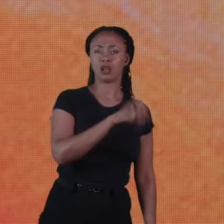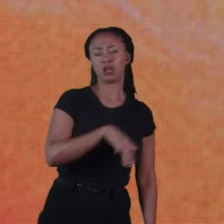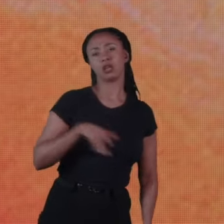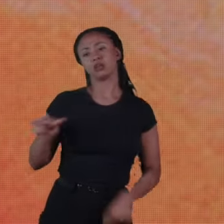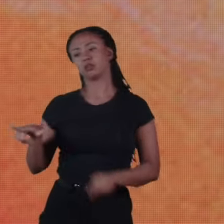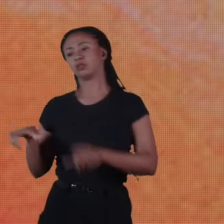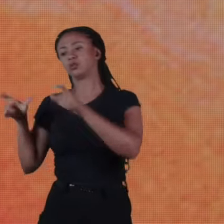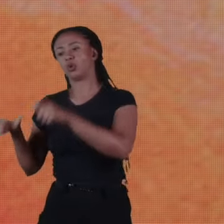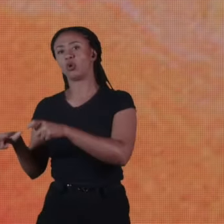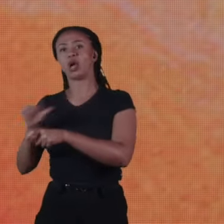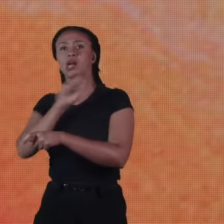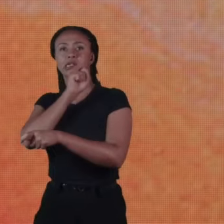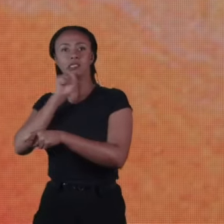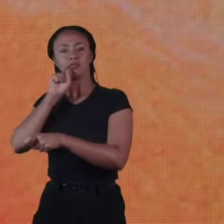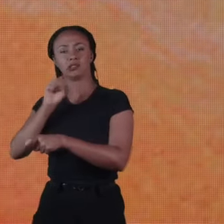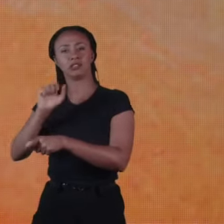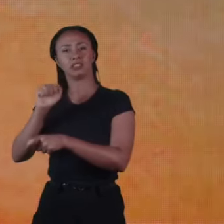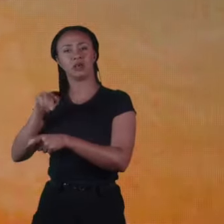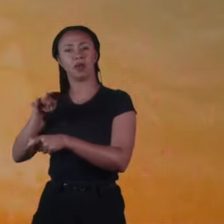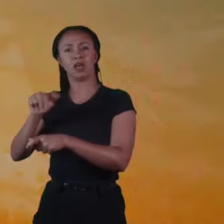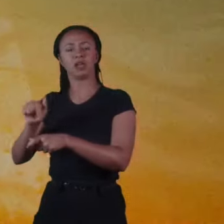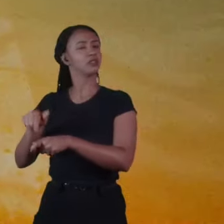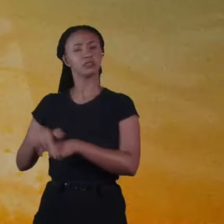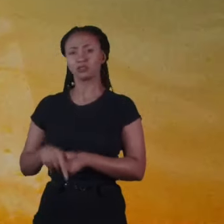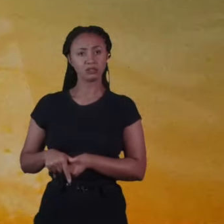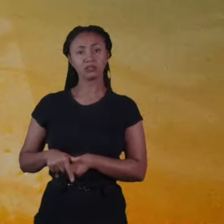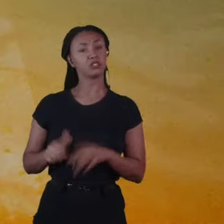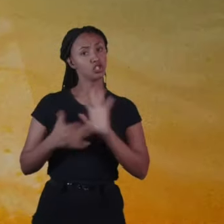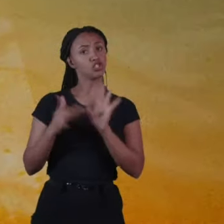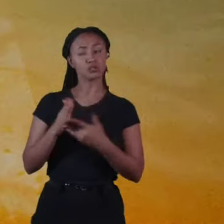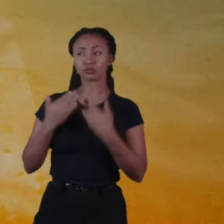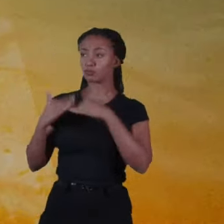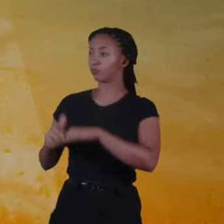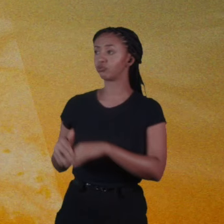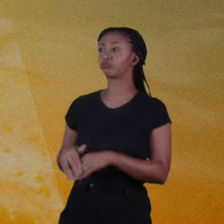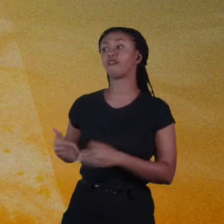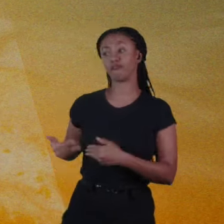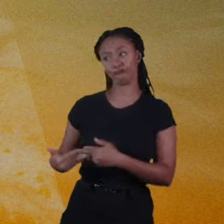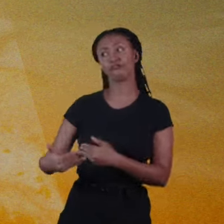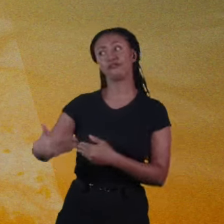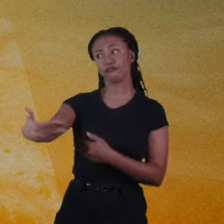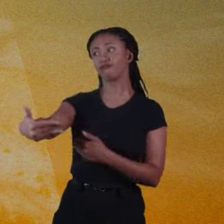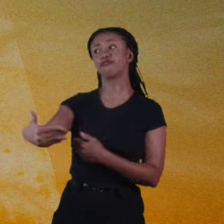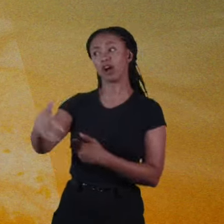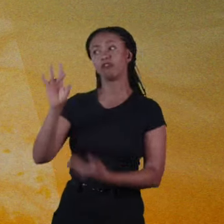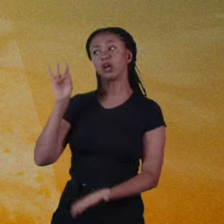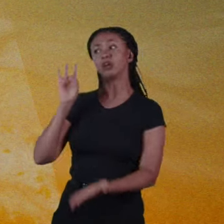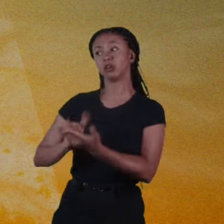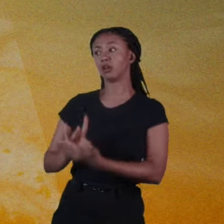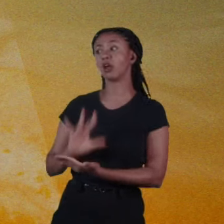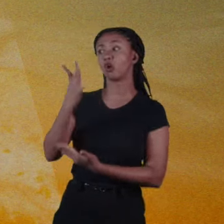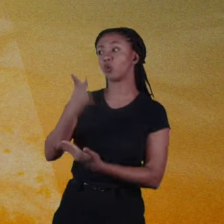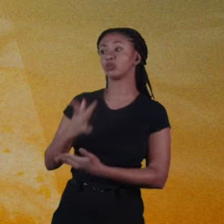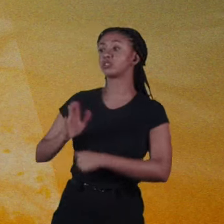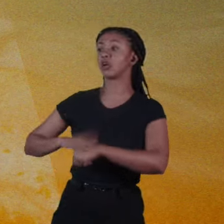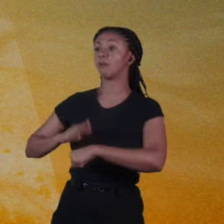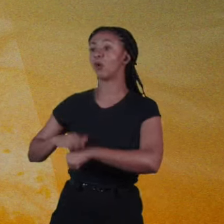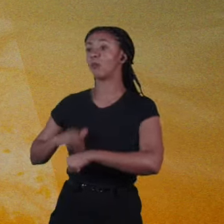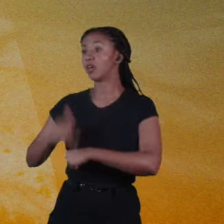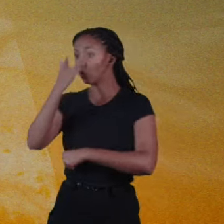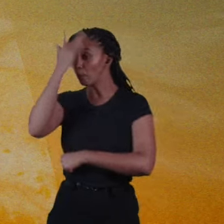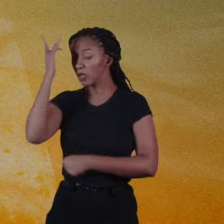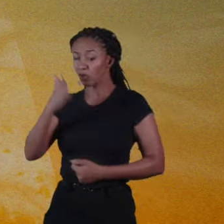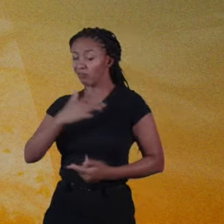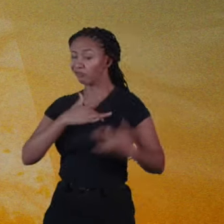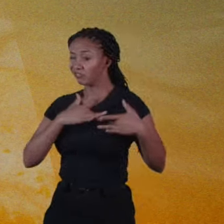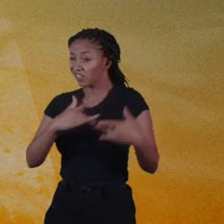chegou em que os verdadeiros adoradores adorarão o Pai em espírito e em verdade, porque são estes